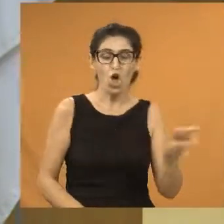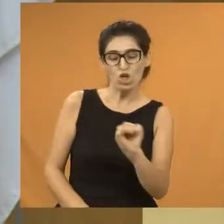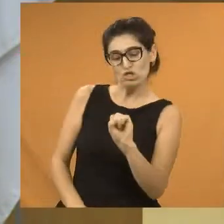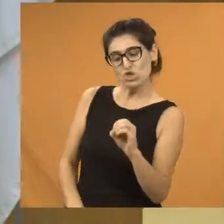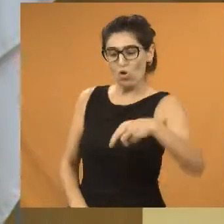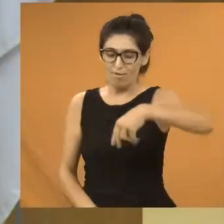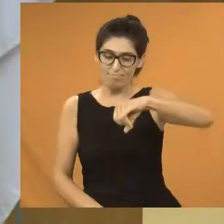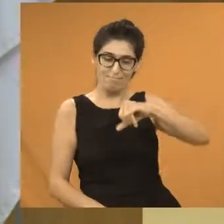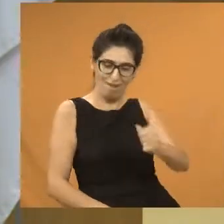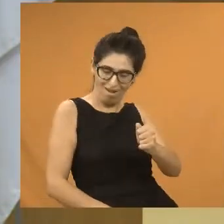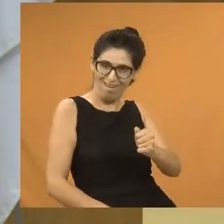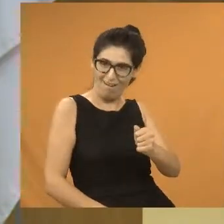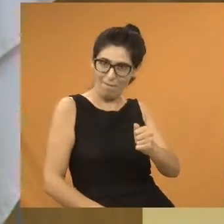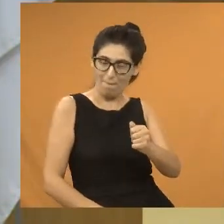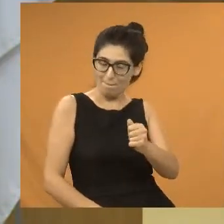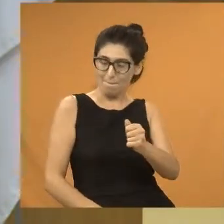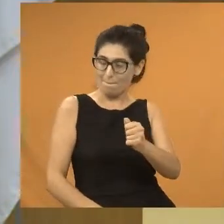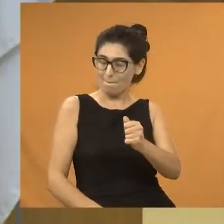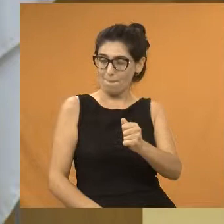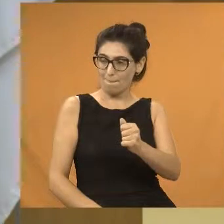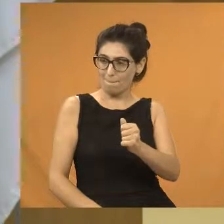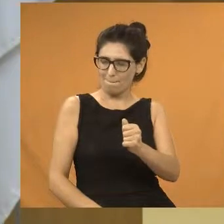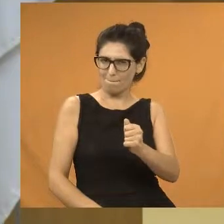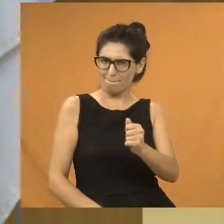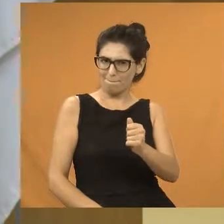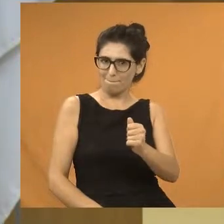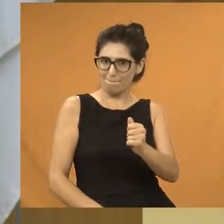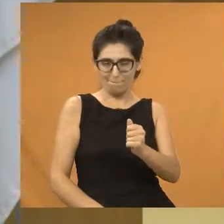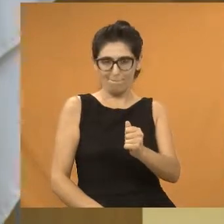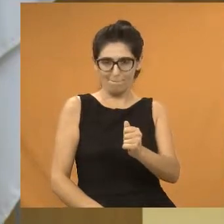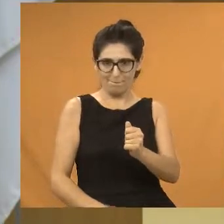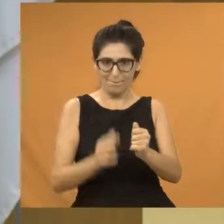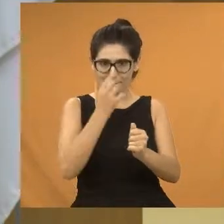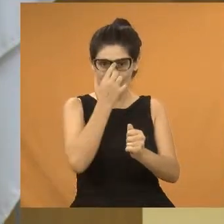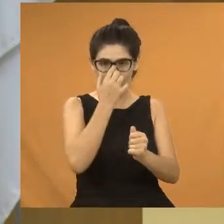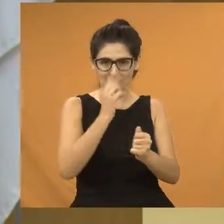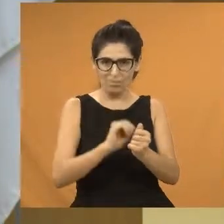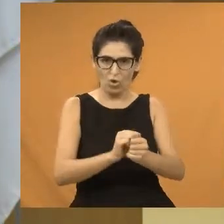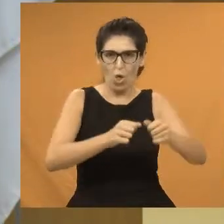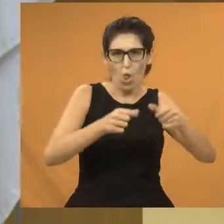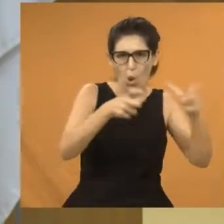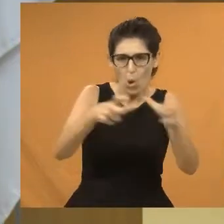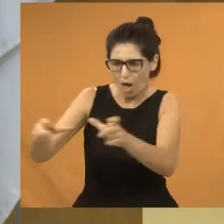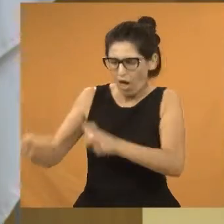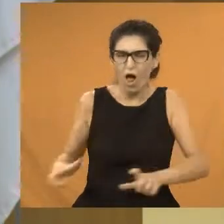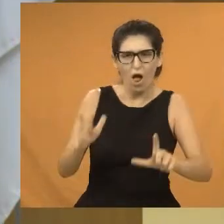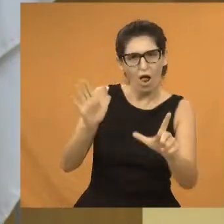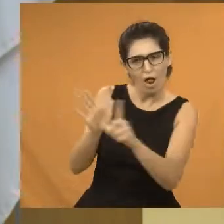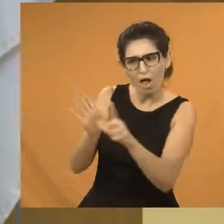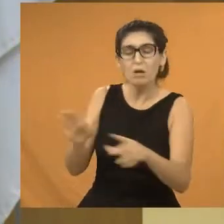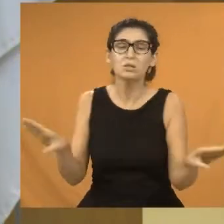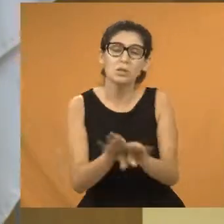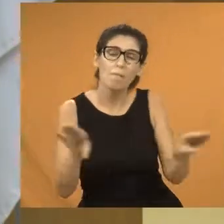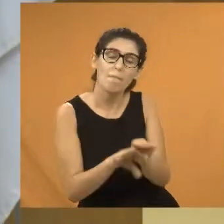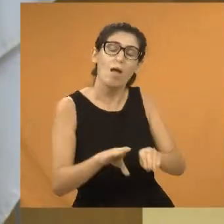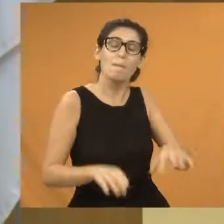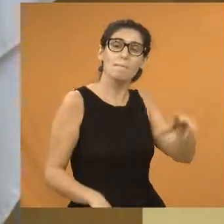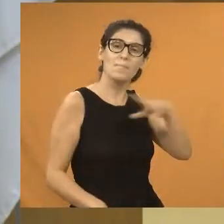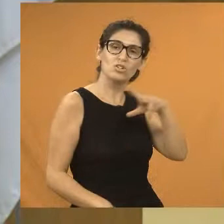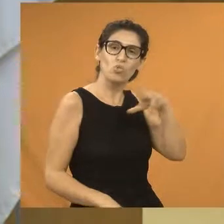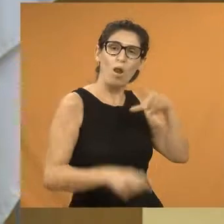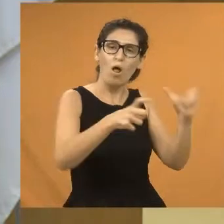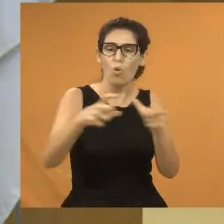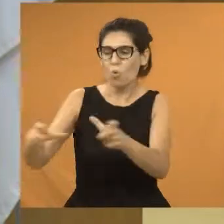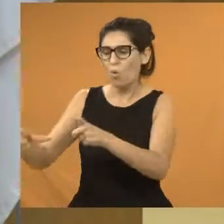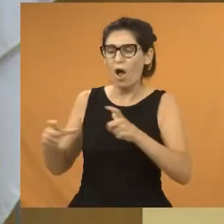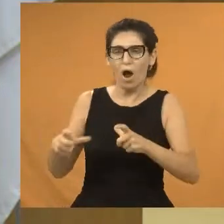Amizade, para a gente reconhecer, para que os estabelecimentos públicos e privados em Jacareí dê